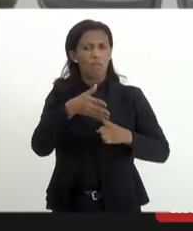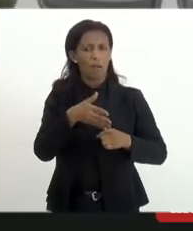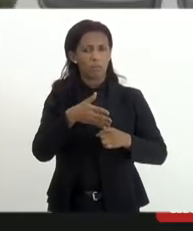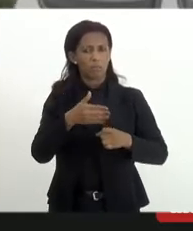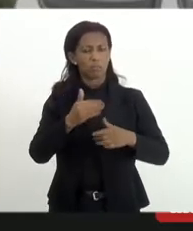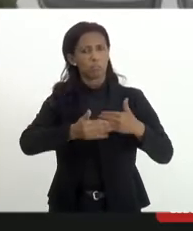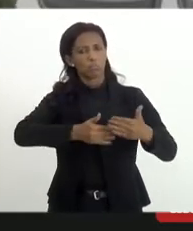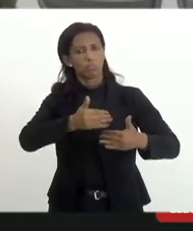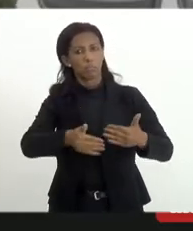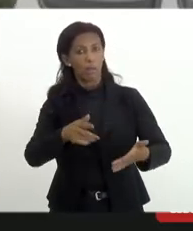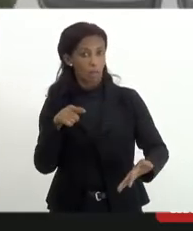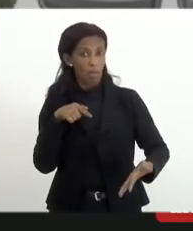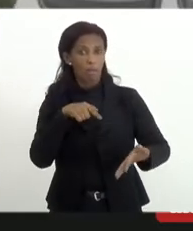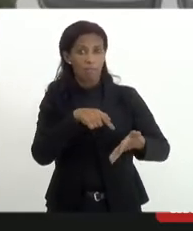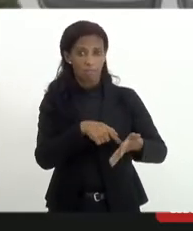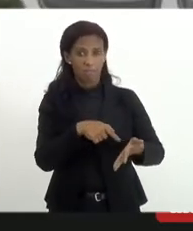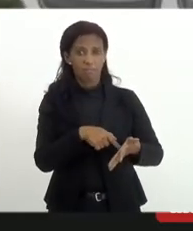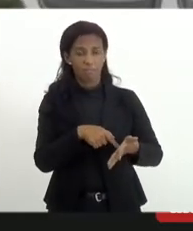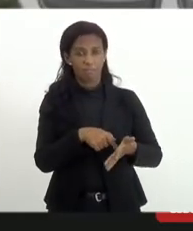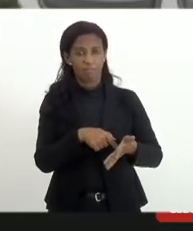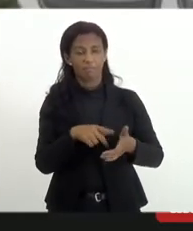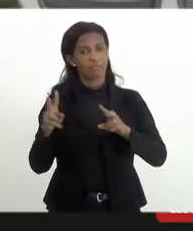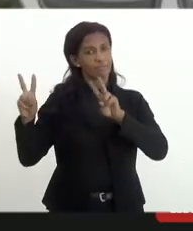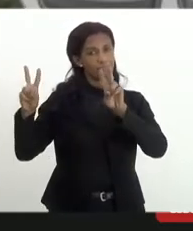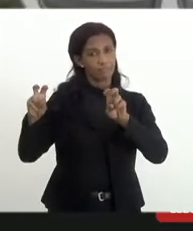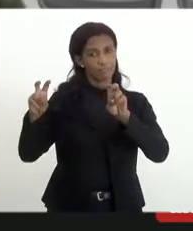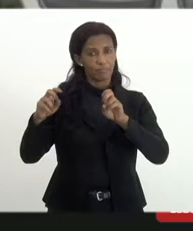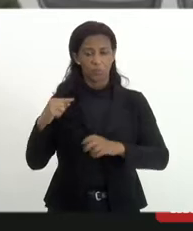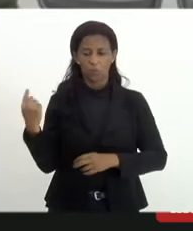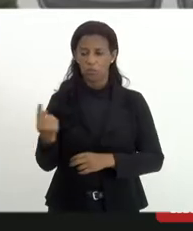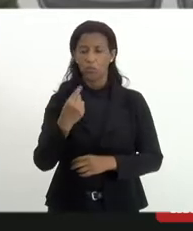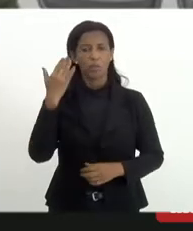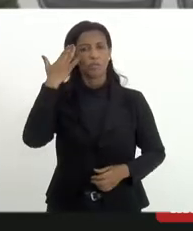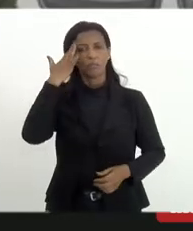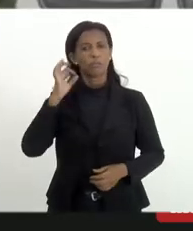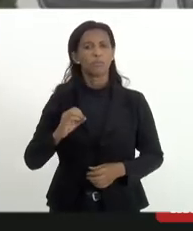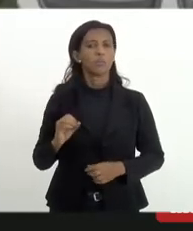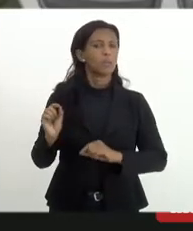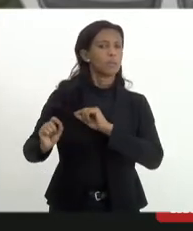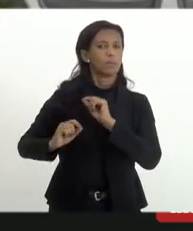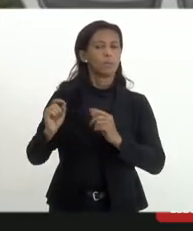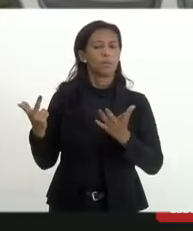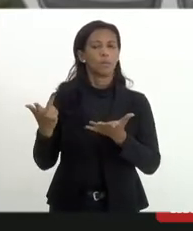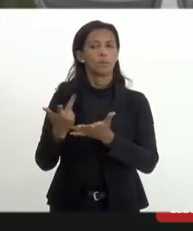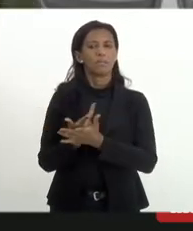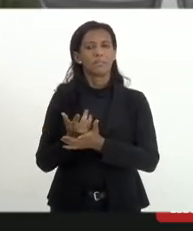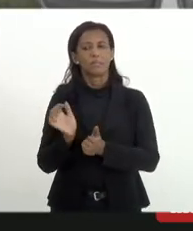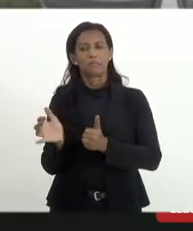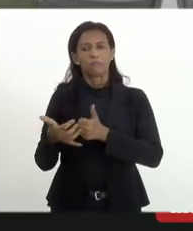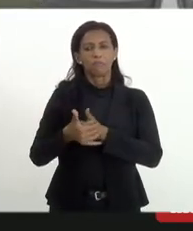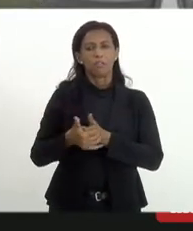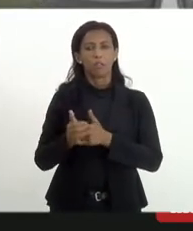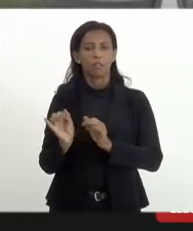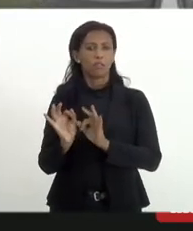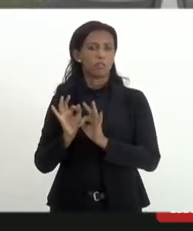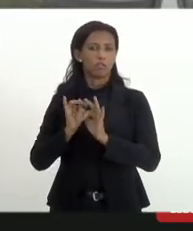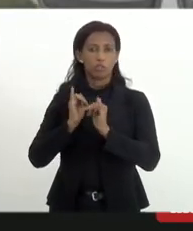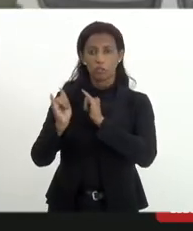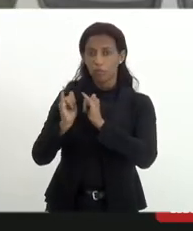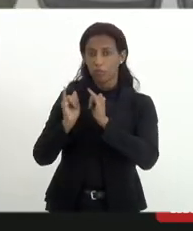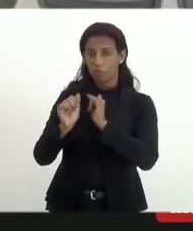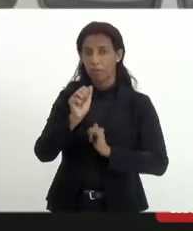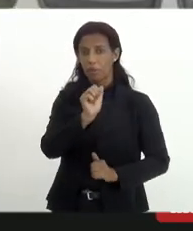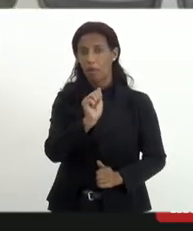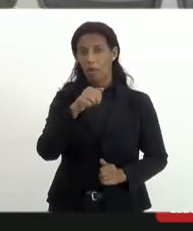exatamente esse o ponto, é essa abordagem. Nós não entendemos que houve a sonegação de informações à